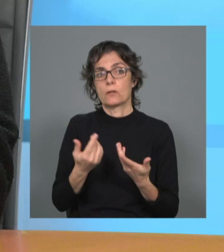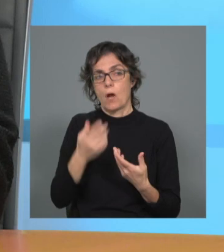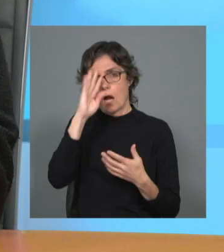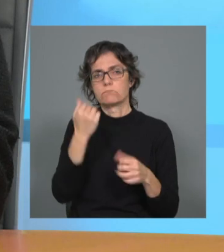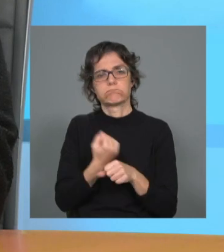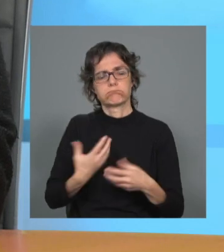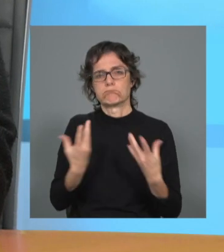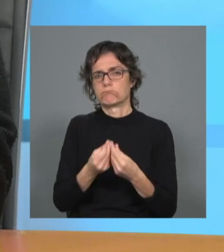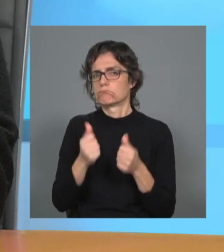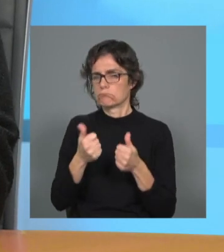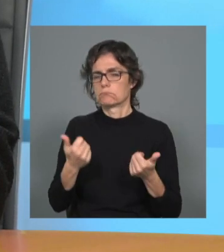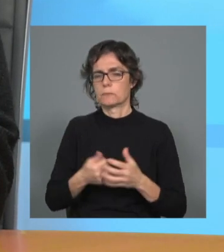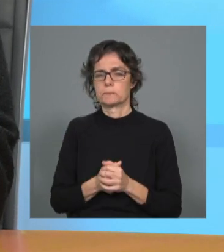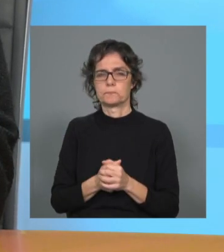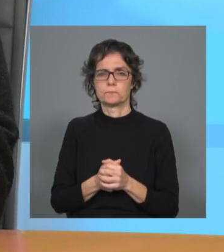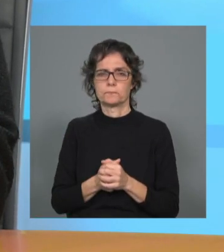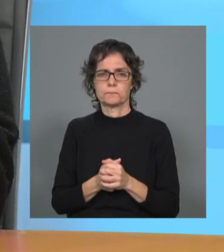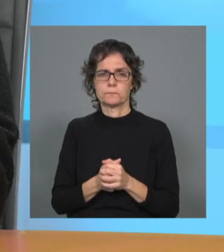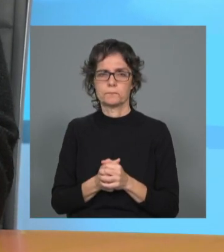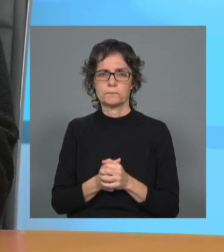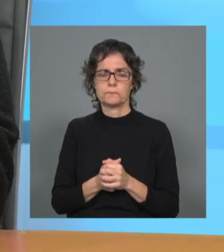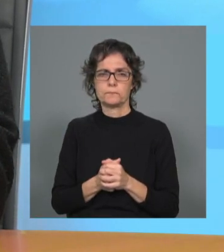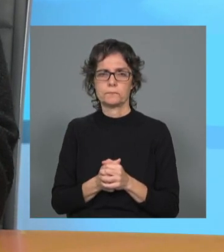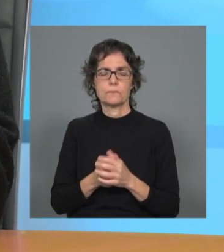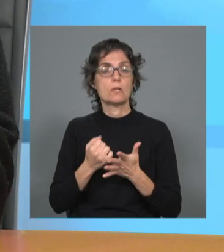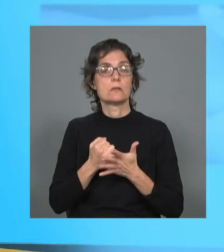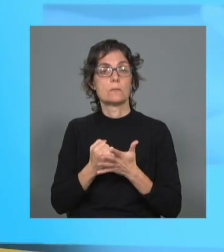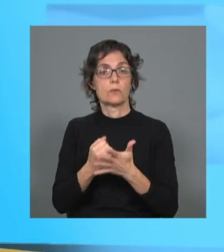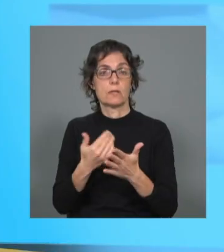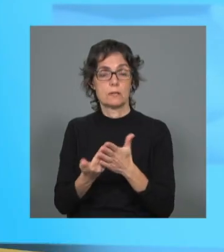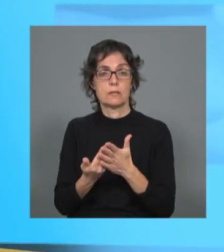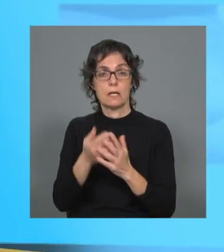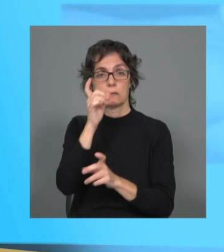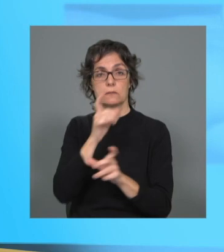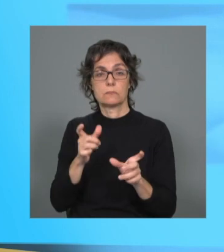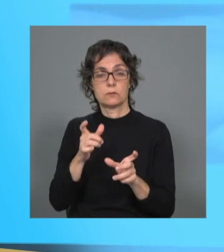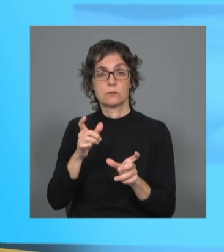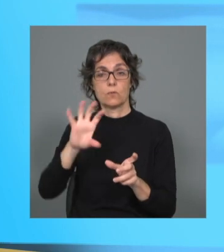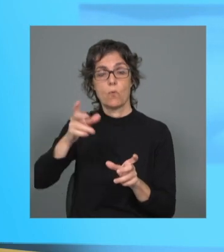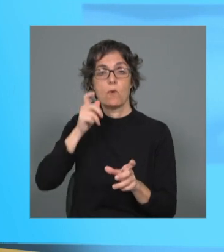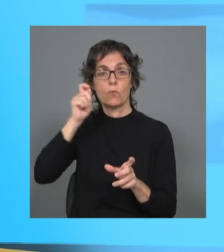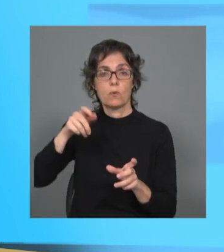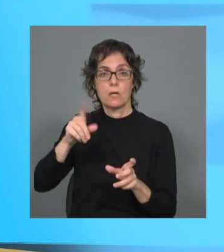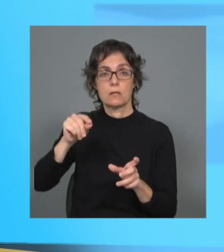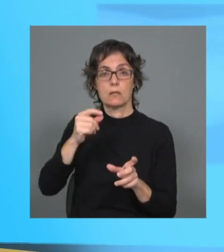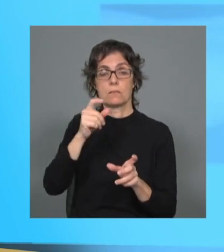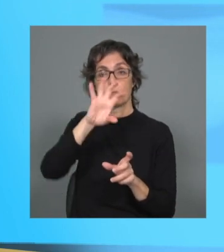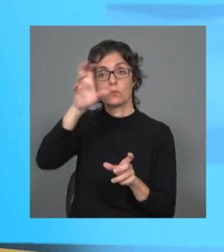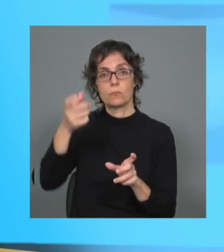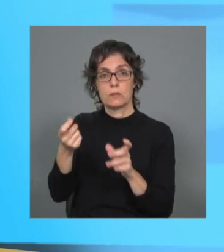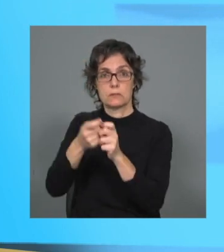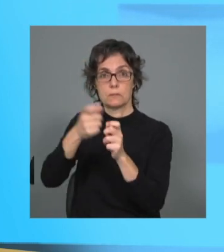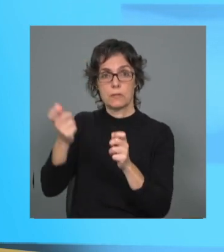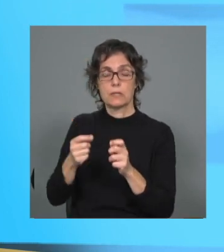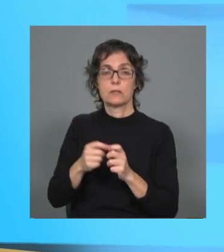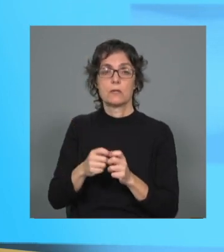certamente, entre todos, encontrar as melhores soluções. Ajudar quem está na Ucrânia ou nos países mais